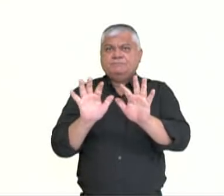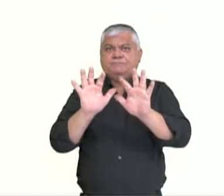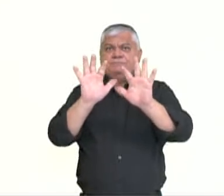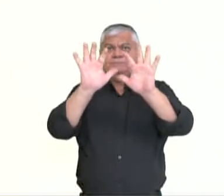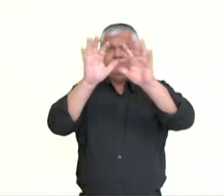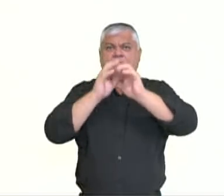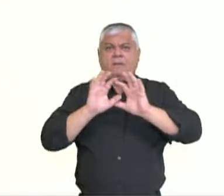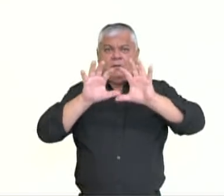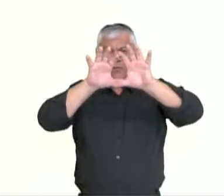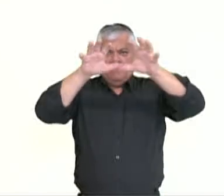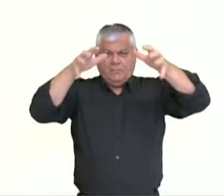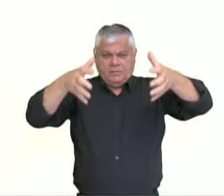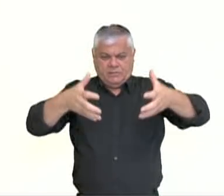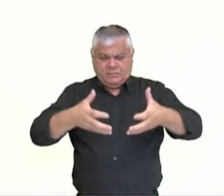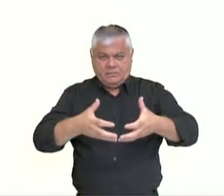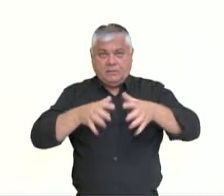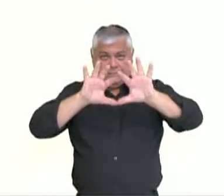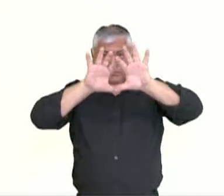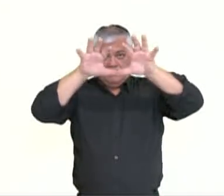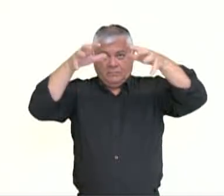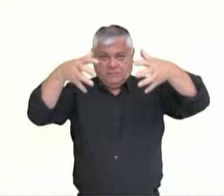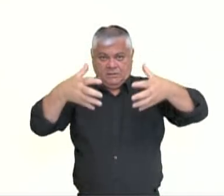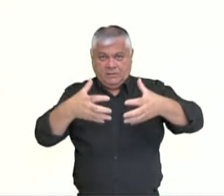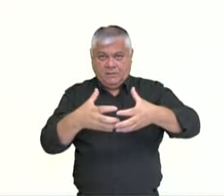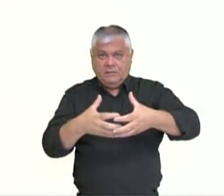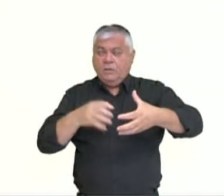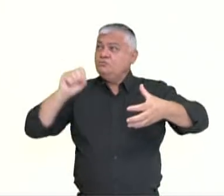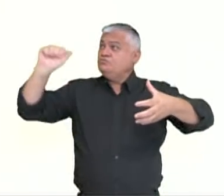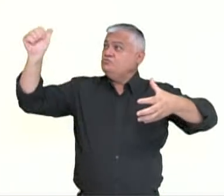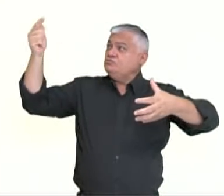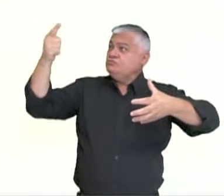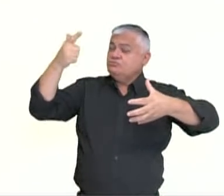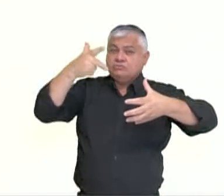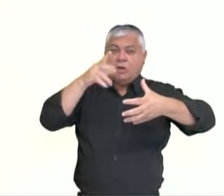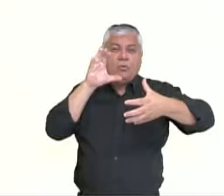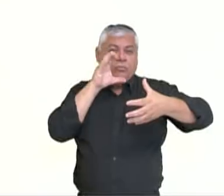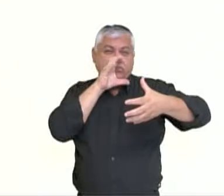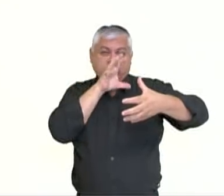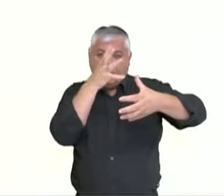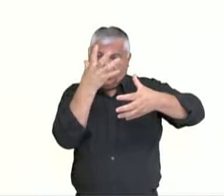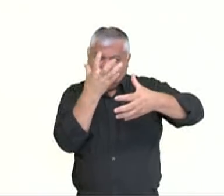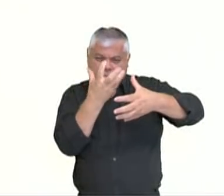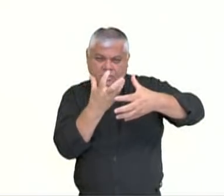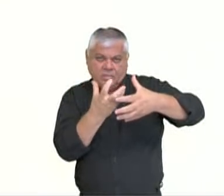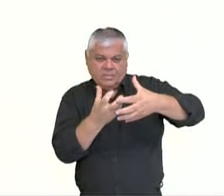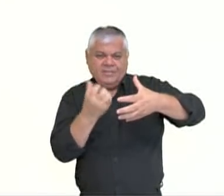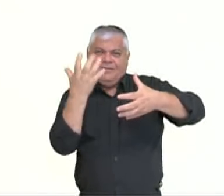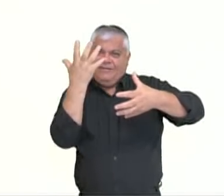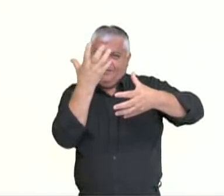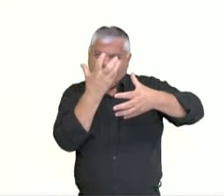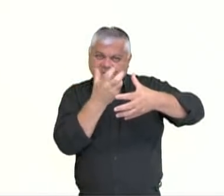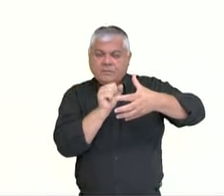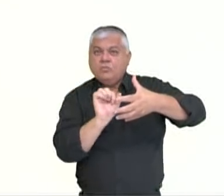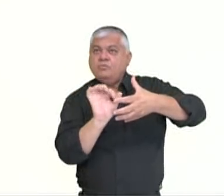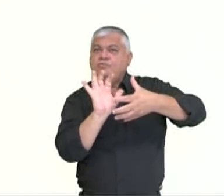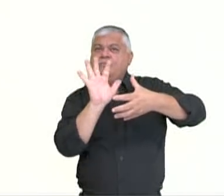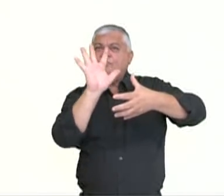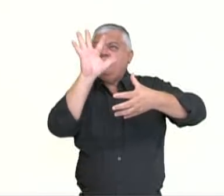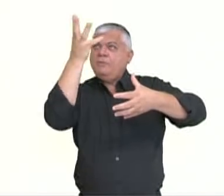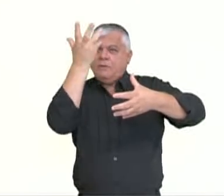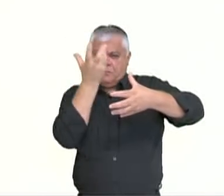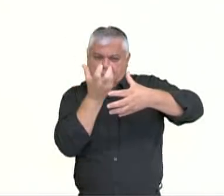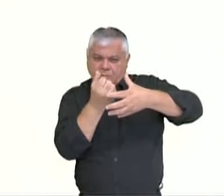fosse uma estufa natural, mas existe um equilíbrio dessa temperatura, né? E quando isso